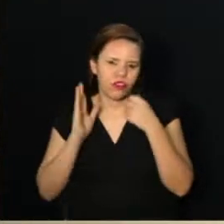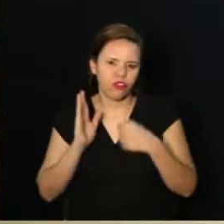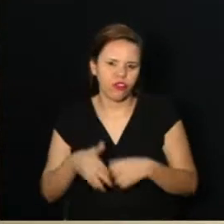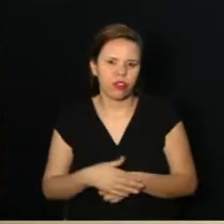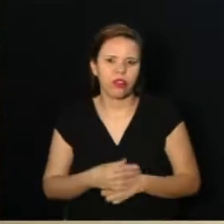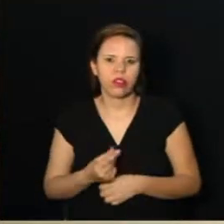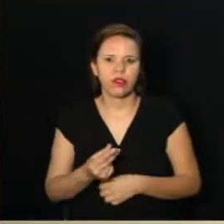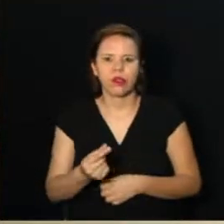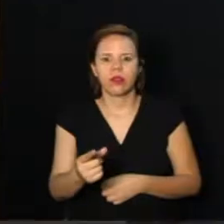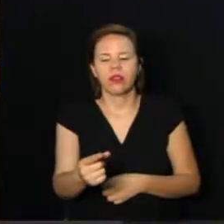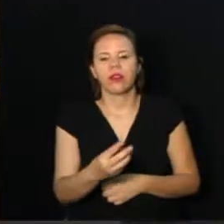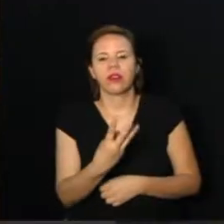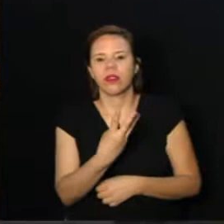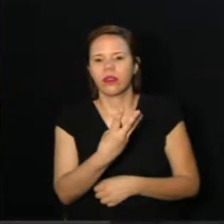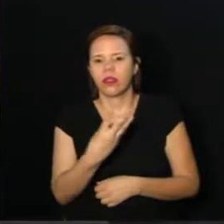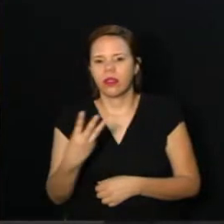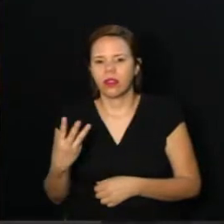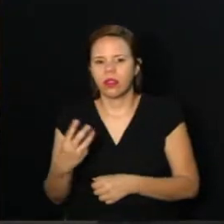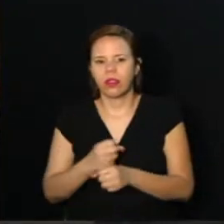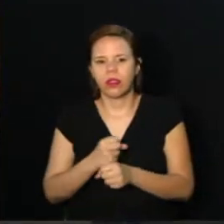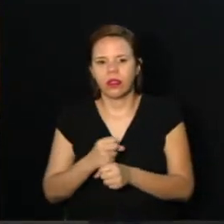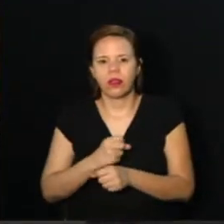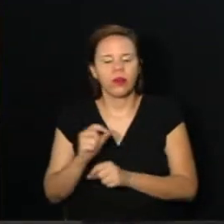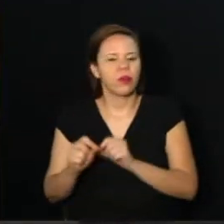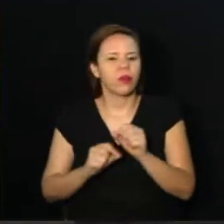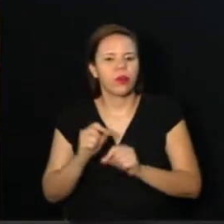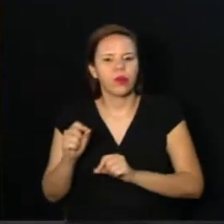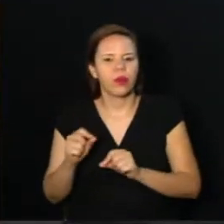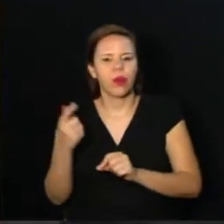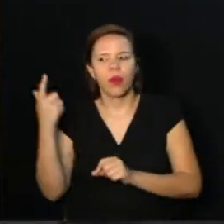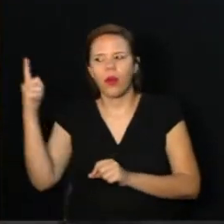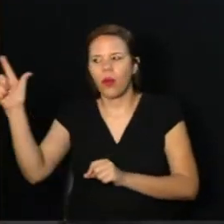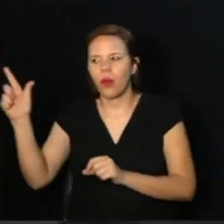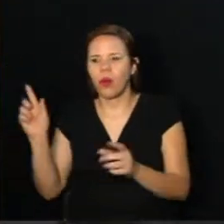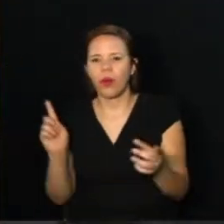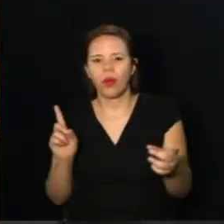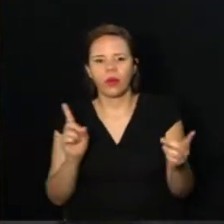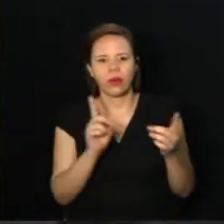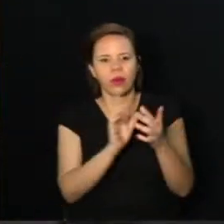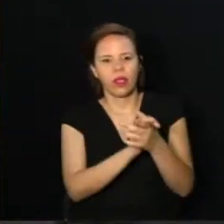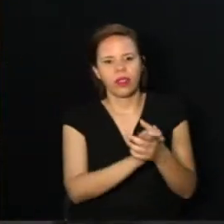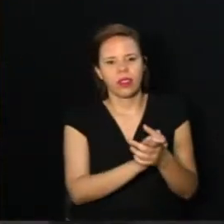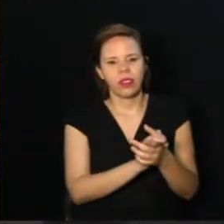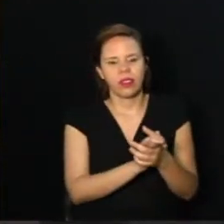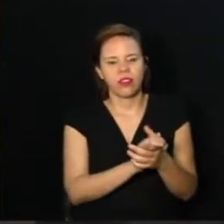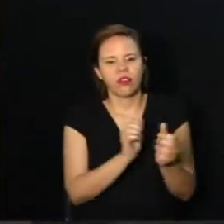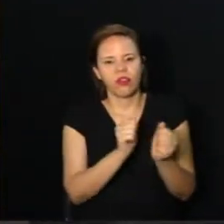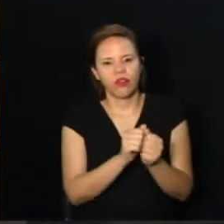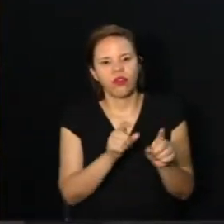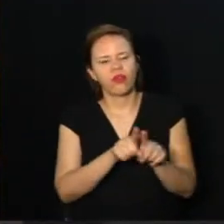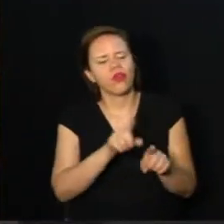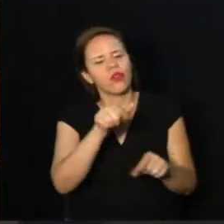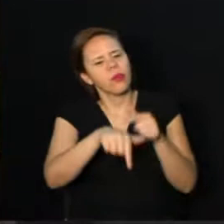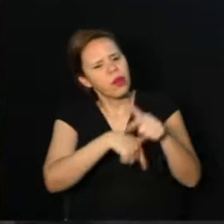dura 33 anos e tenho outro que é com a